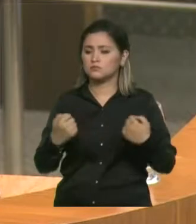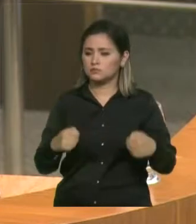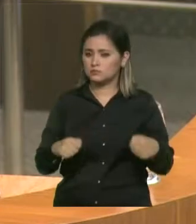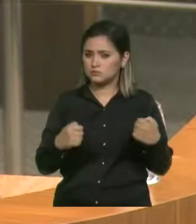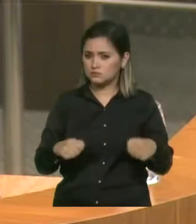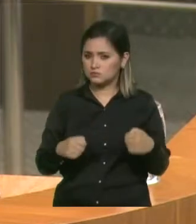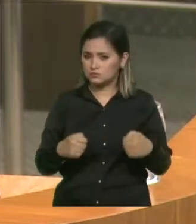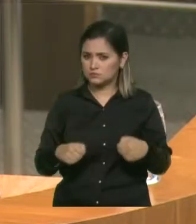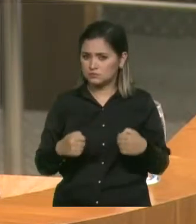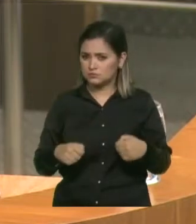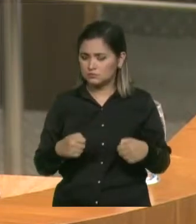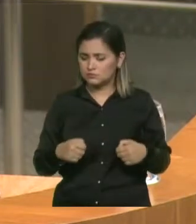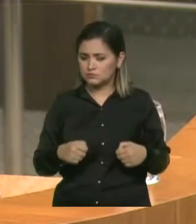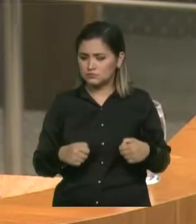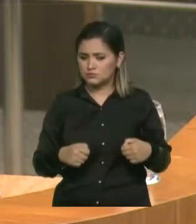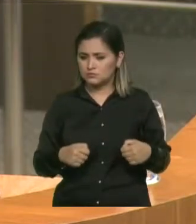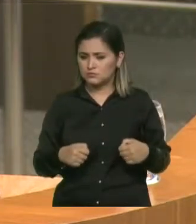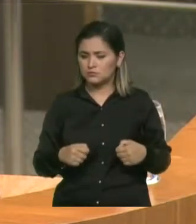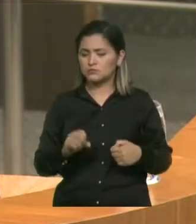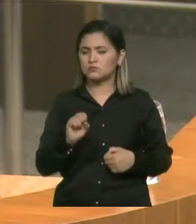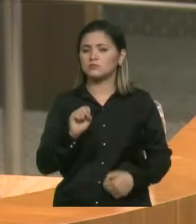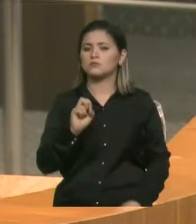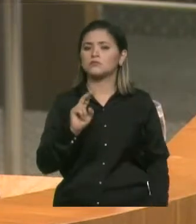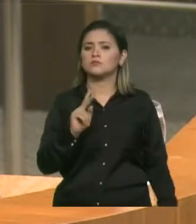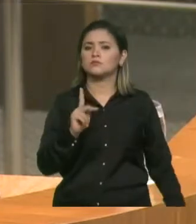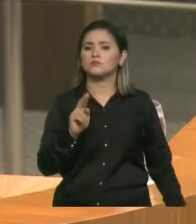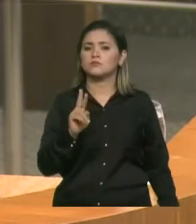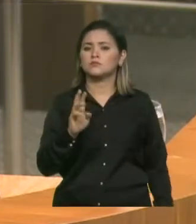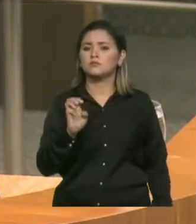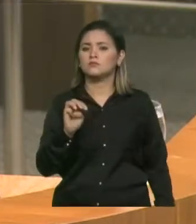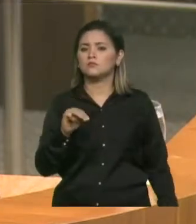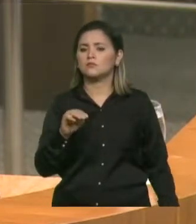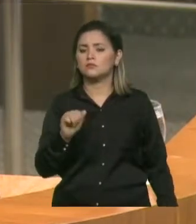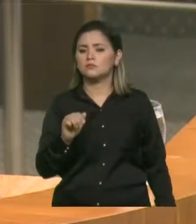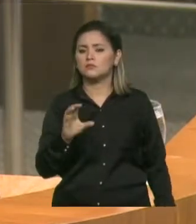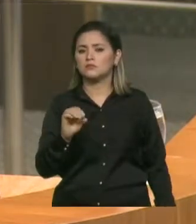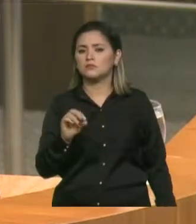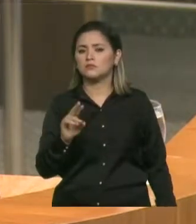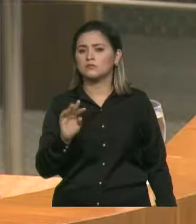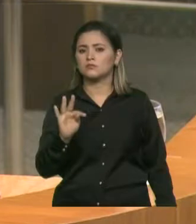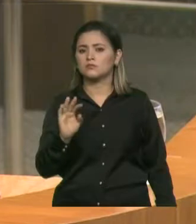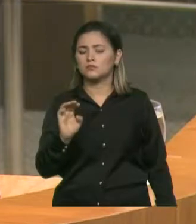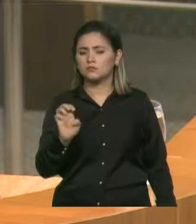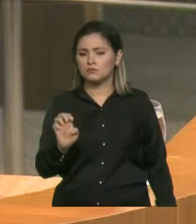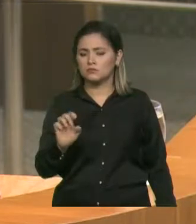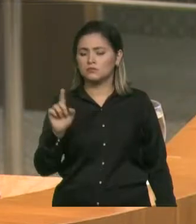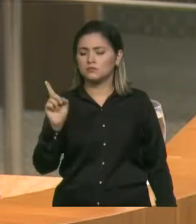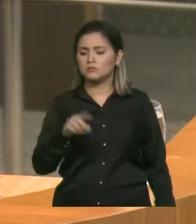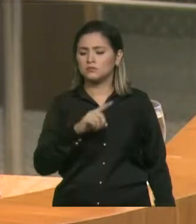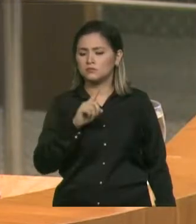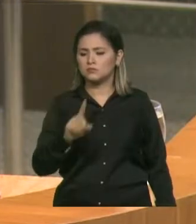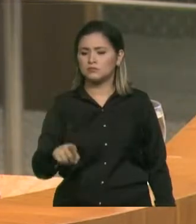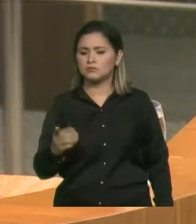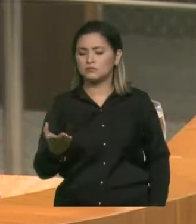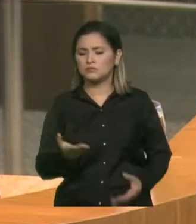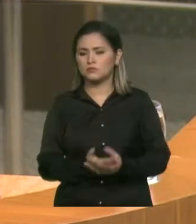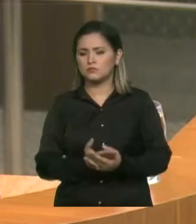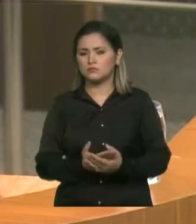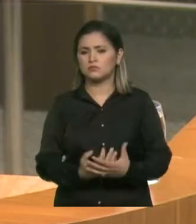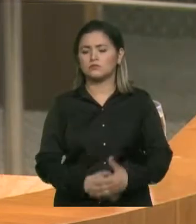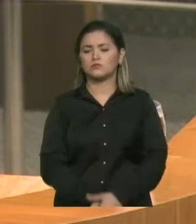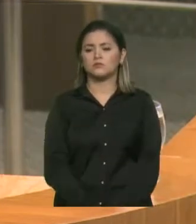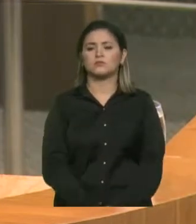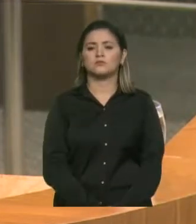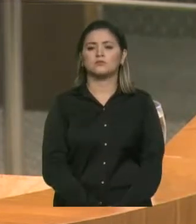do país considerar nula tal procedimento. Eu